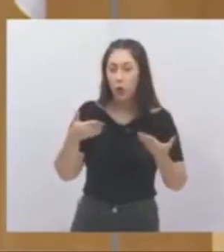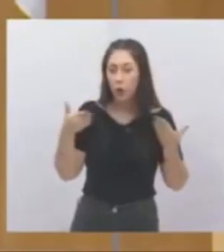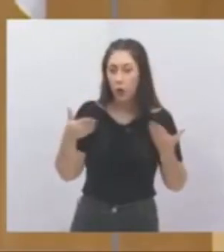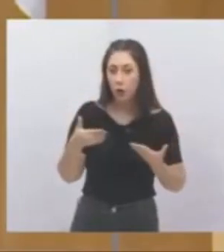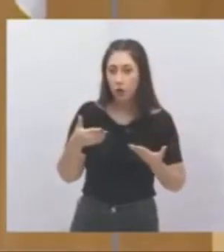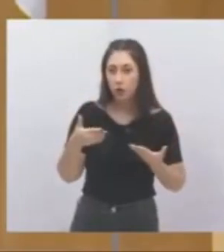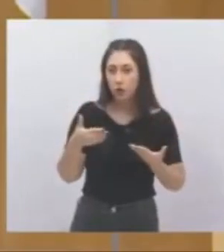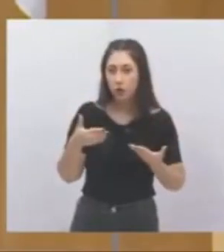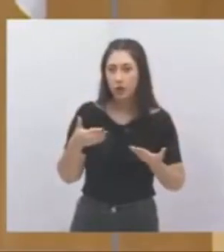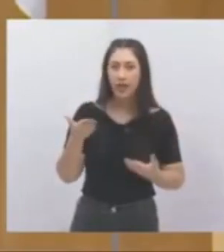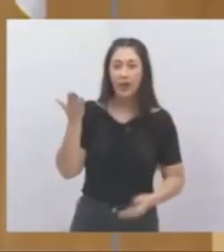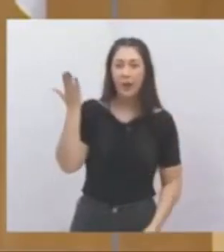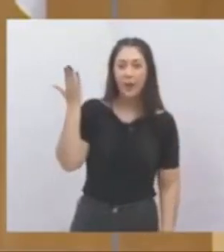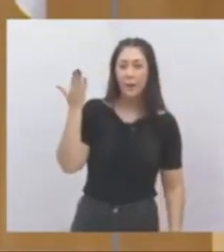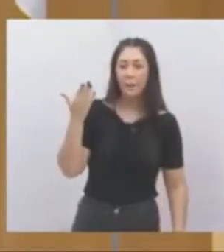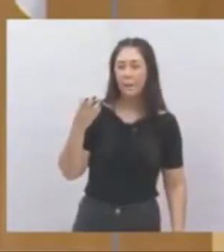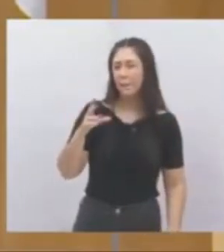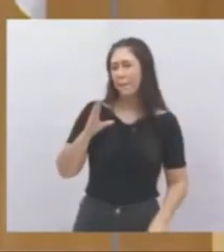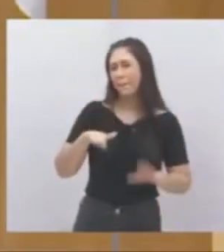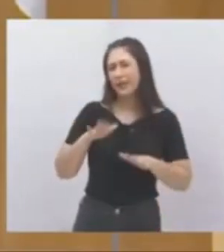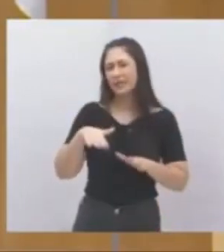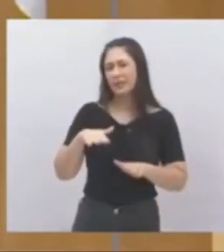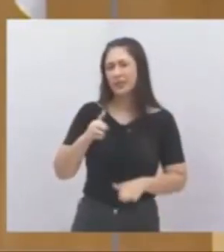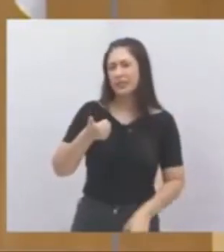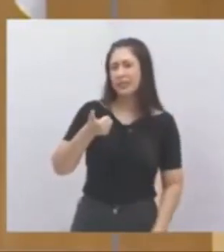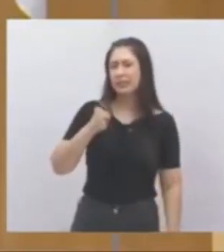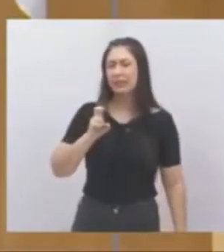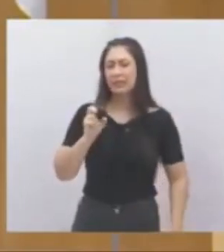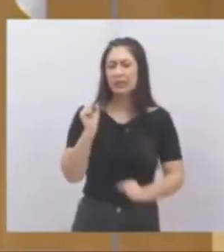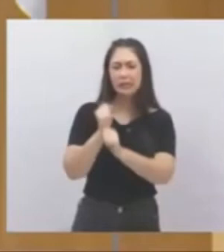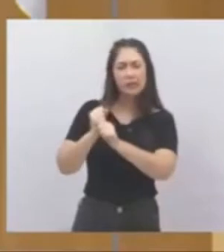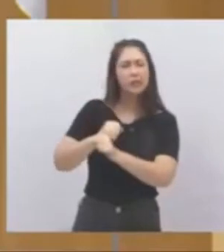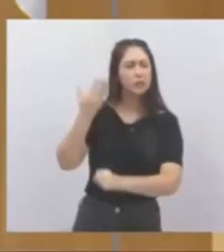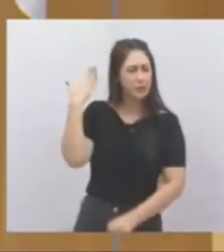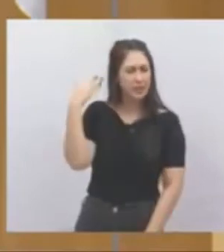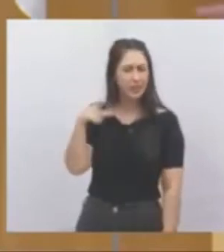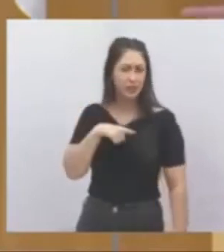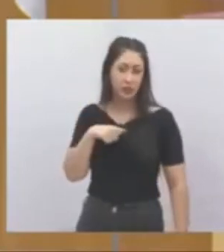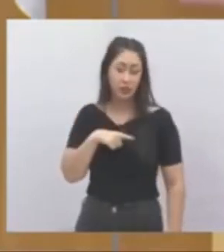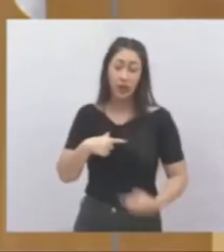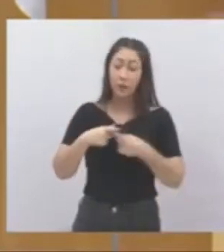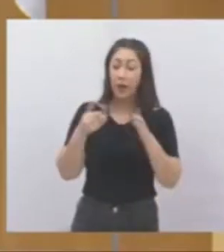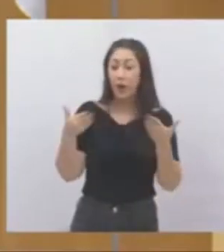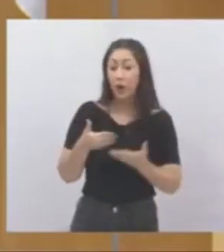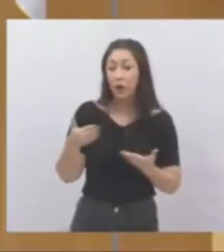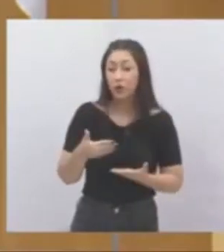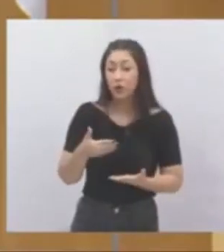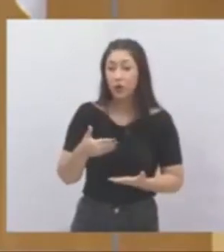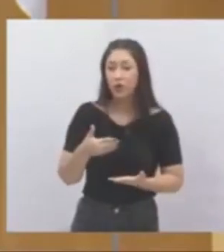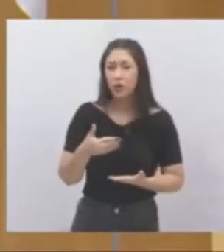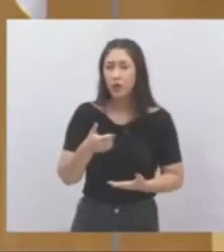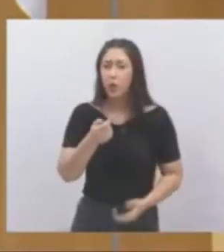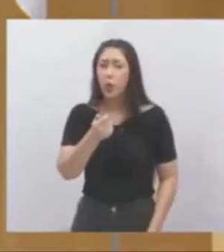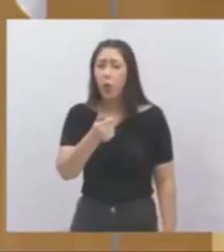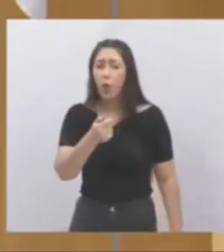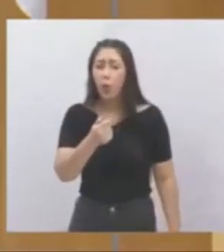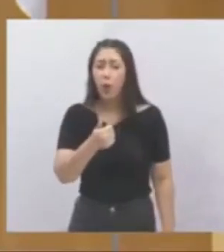auxiliares de enfermagem existiam muito há 15, 20 anos atrás. Hoje, 100% praticamente